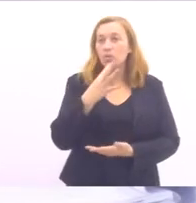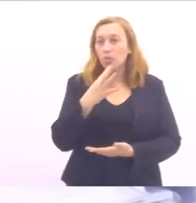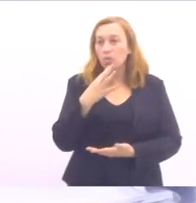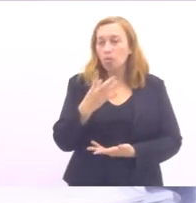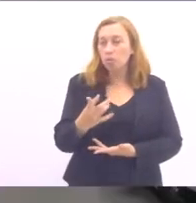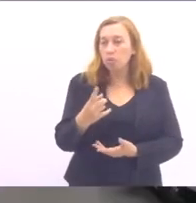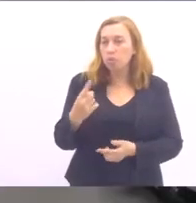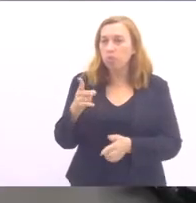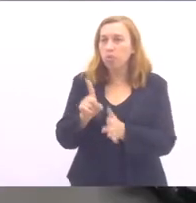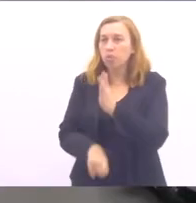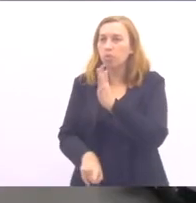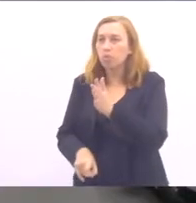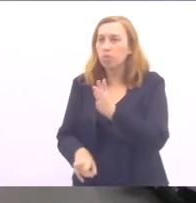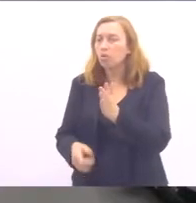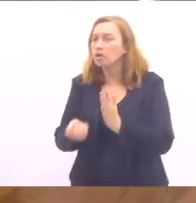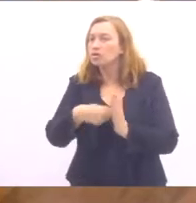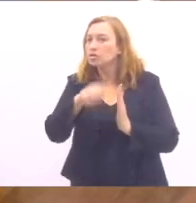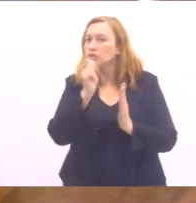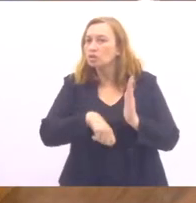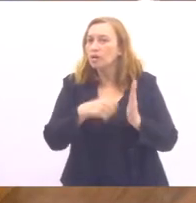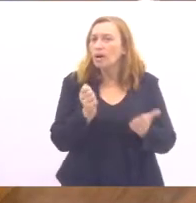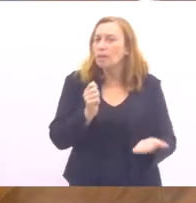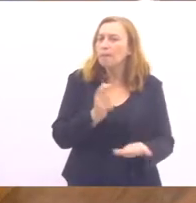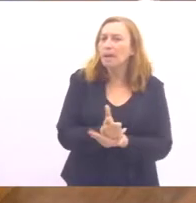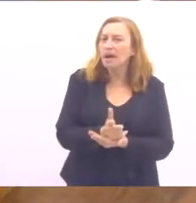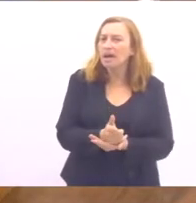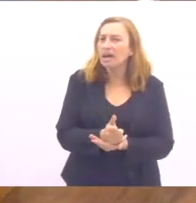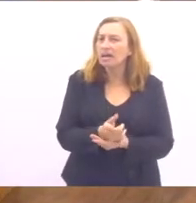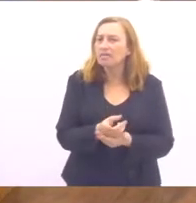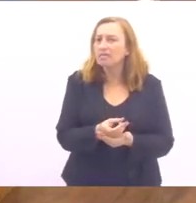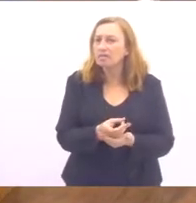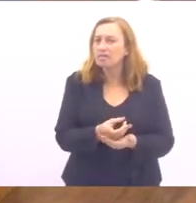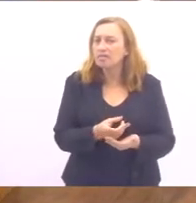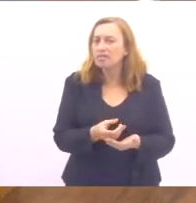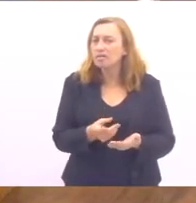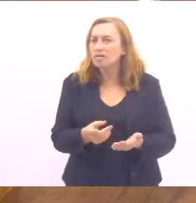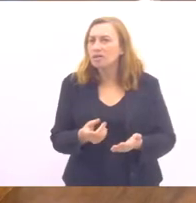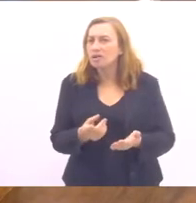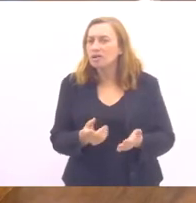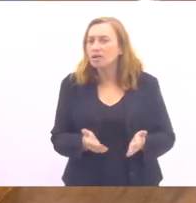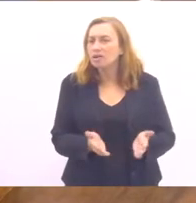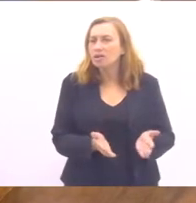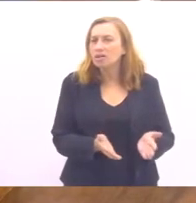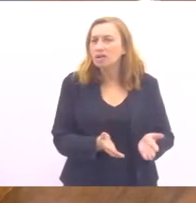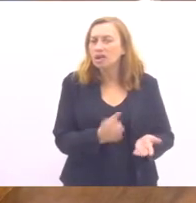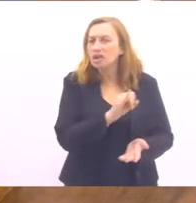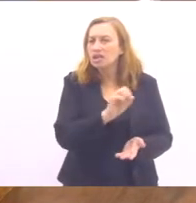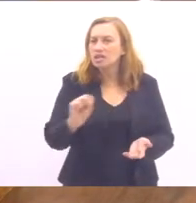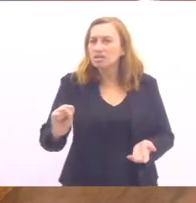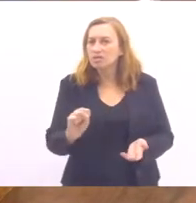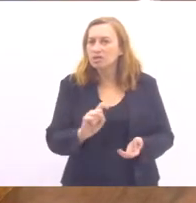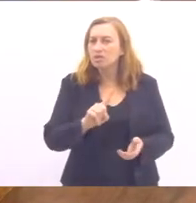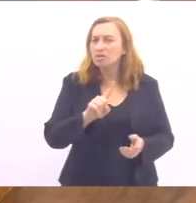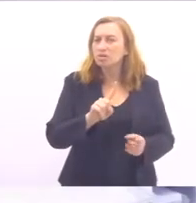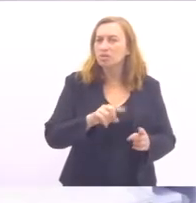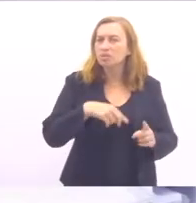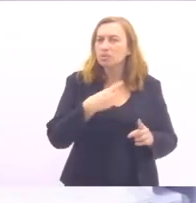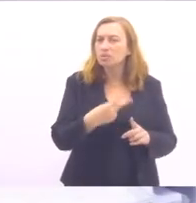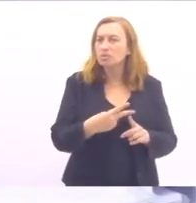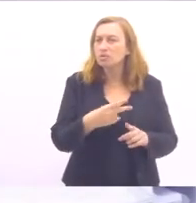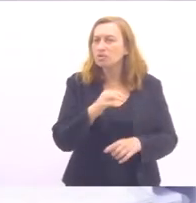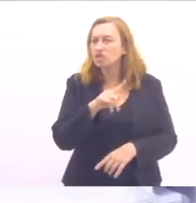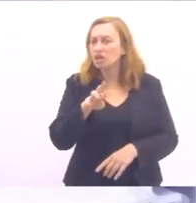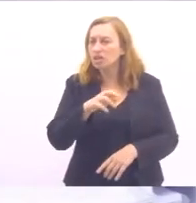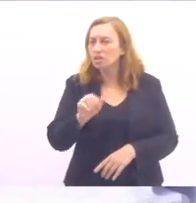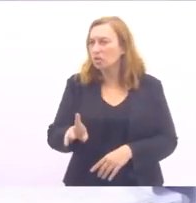desconto na contribuição do gerador, é quem paga o fogo, quem abastece o fundo de pobreza, é a contribuição em cima do ICMS do grande gerador. Veja bem, eu